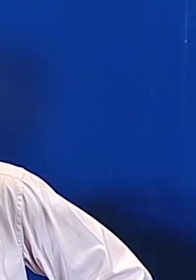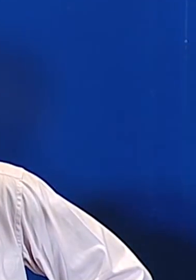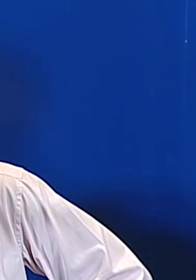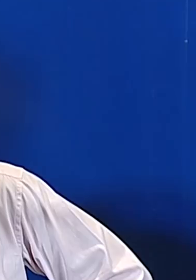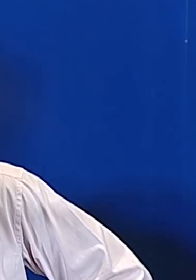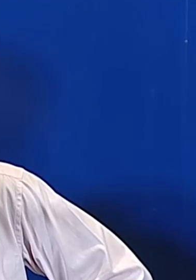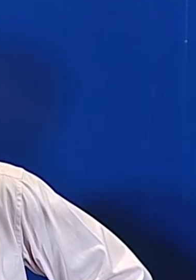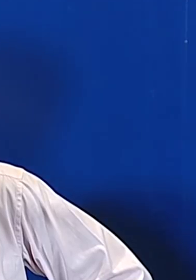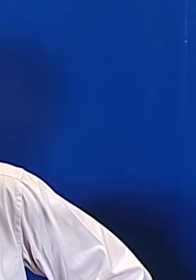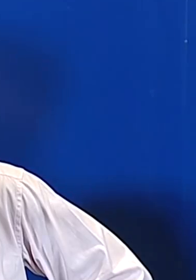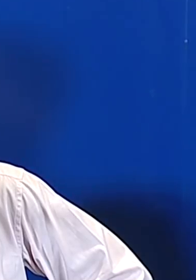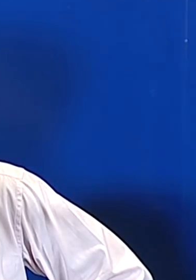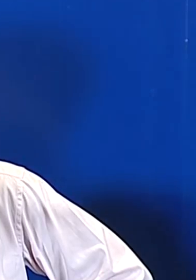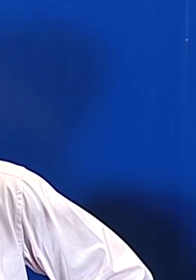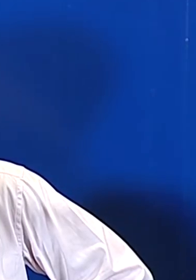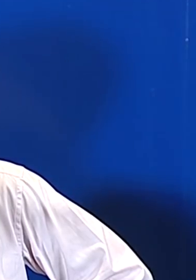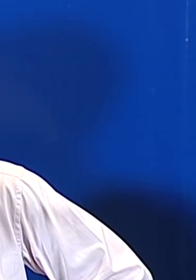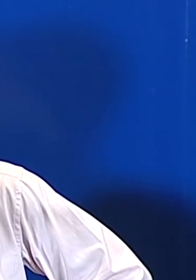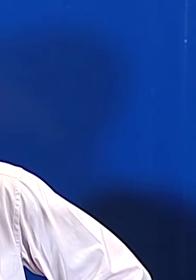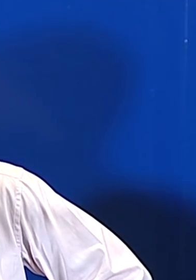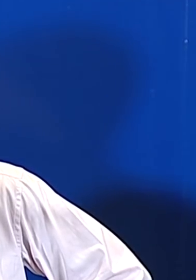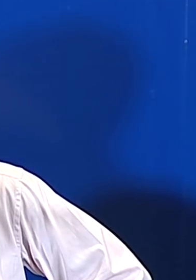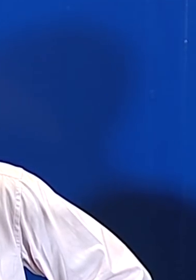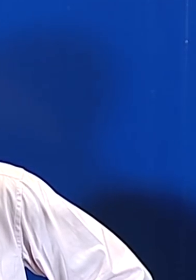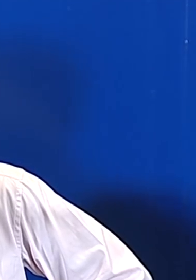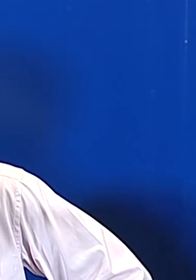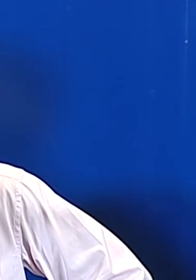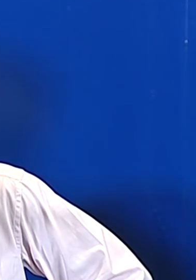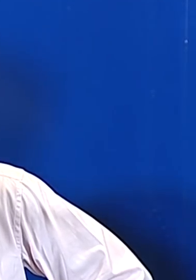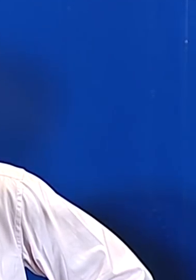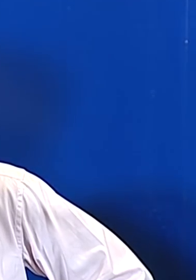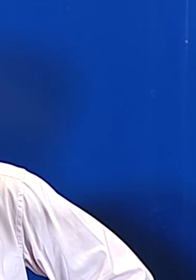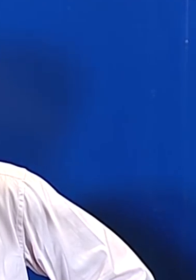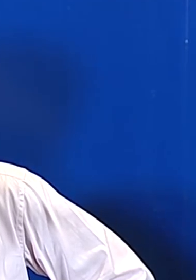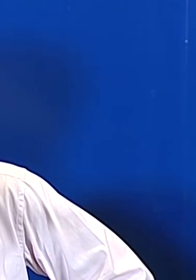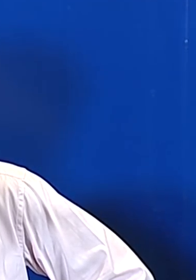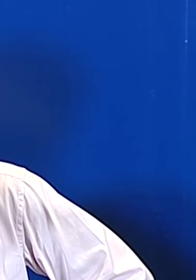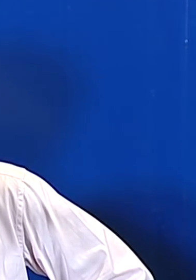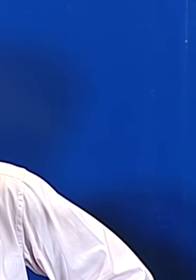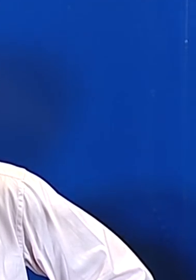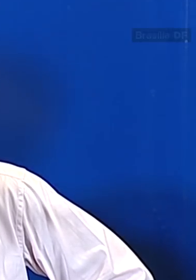Não sei se vocês querem já começar a fazer pergunta.